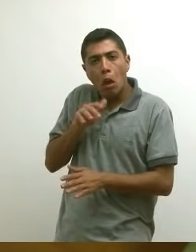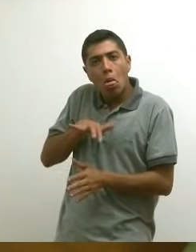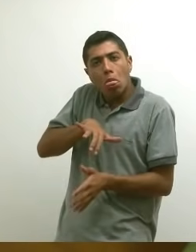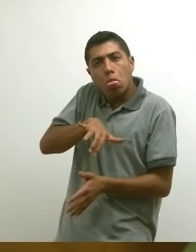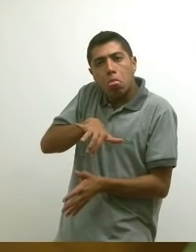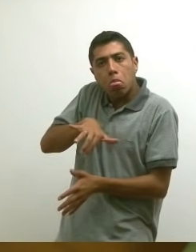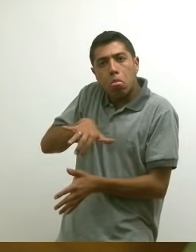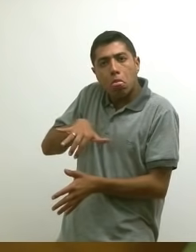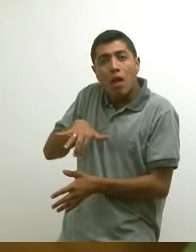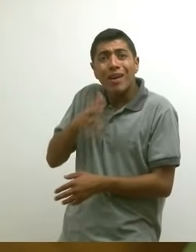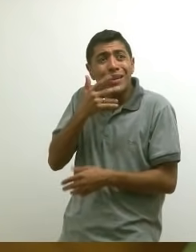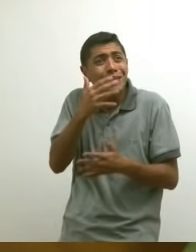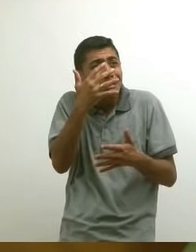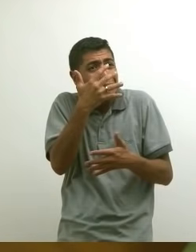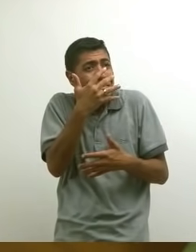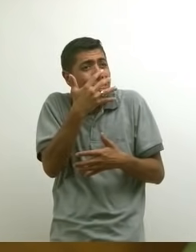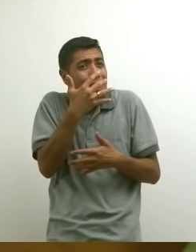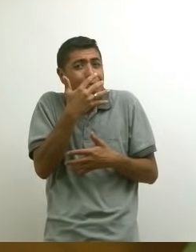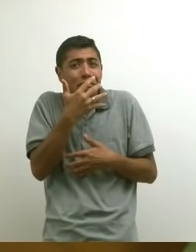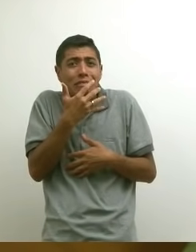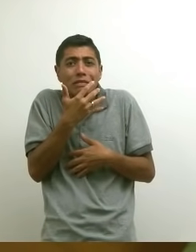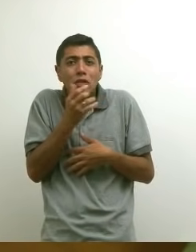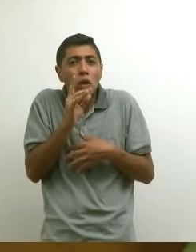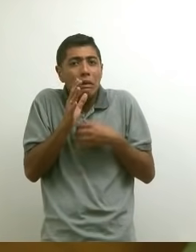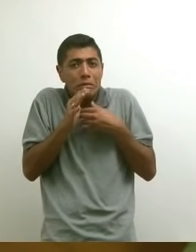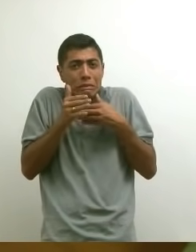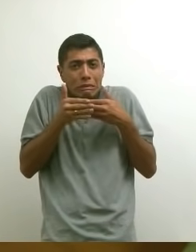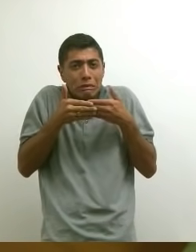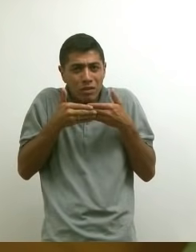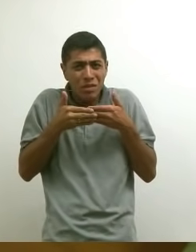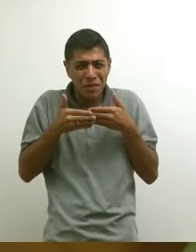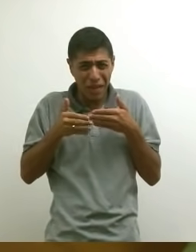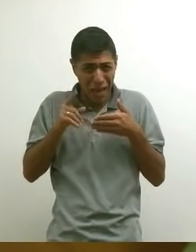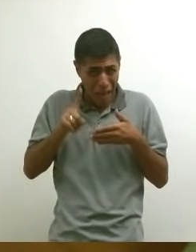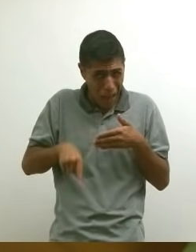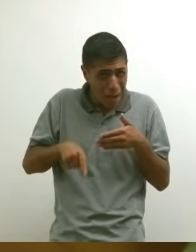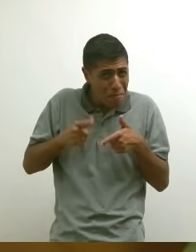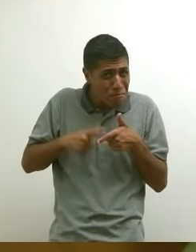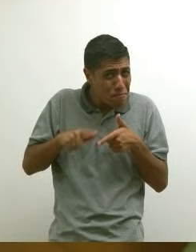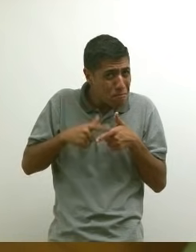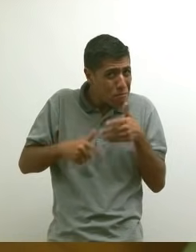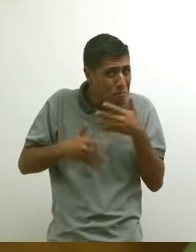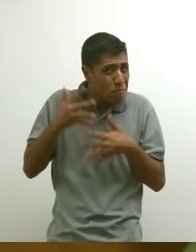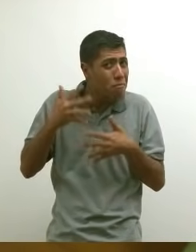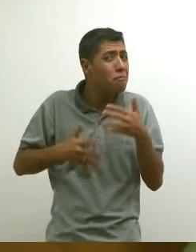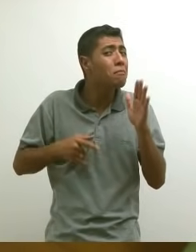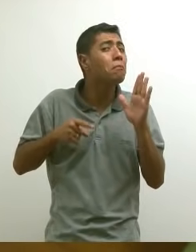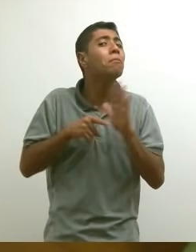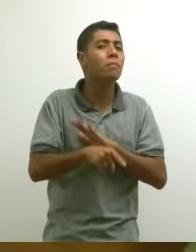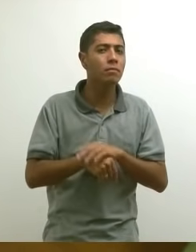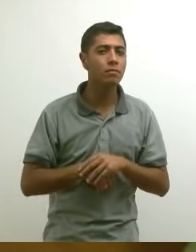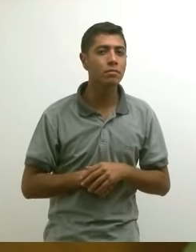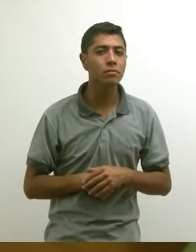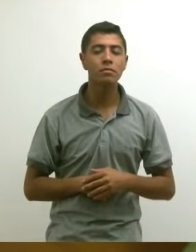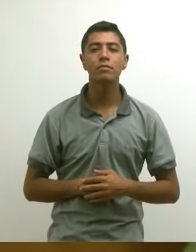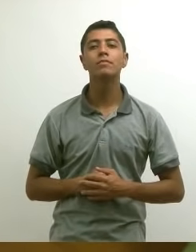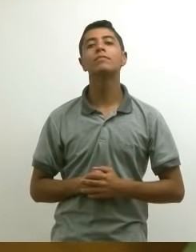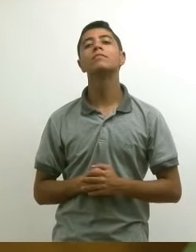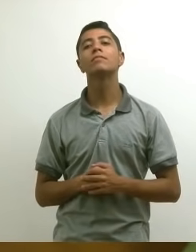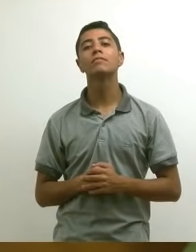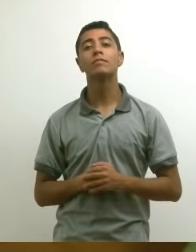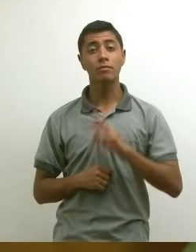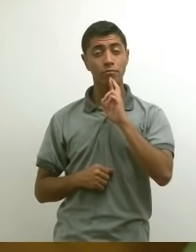a gente está encalhada perspectiva dos adultos um pai que ande disse nohl borg o